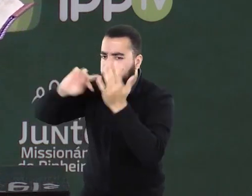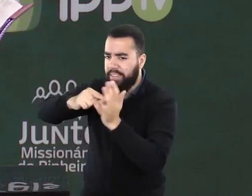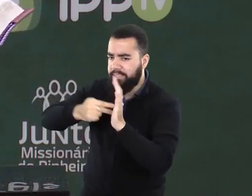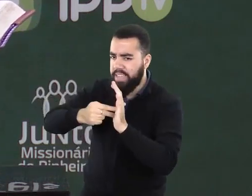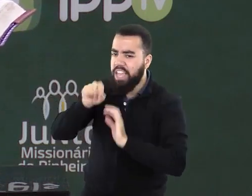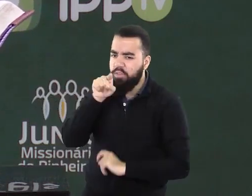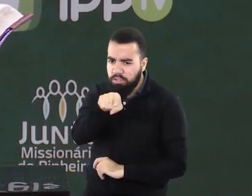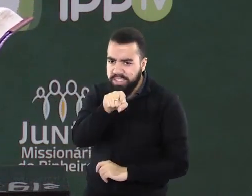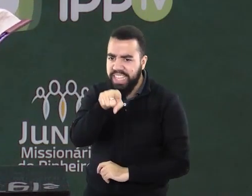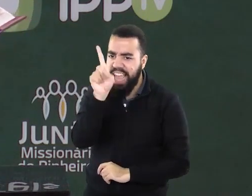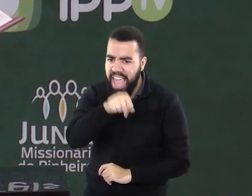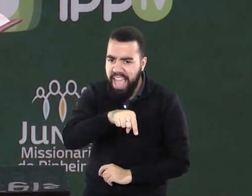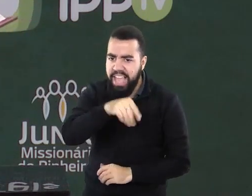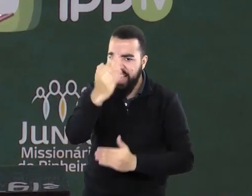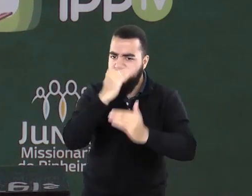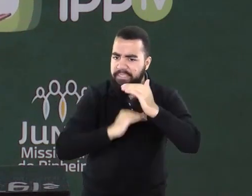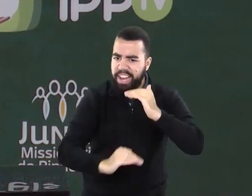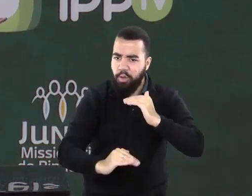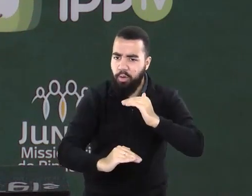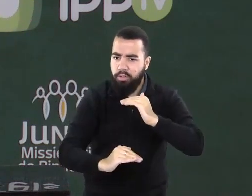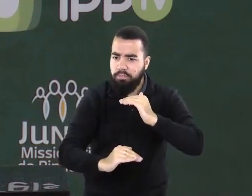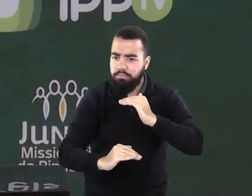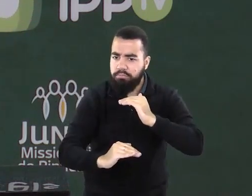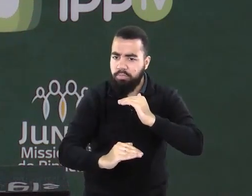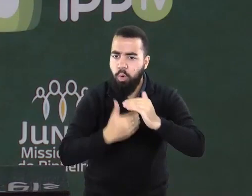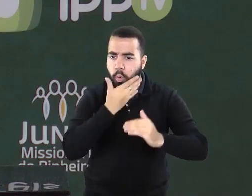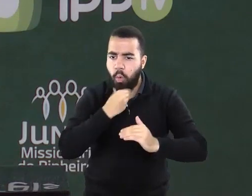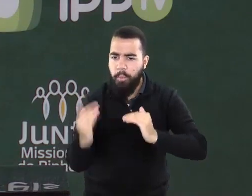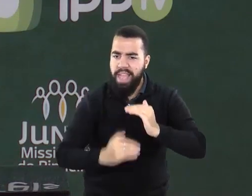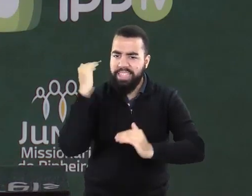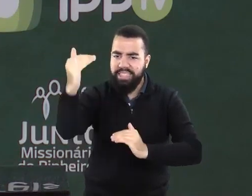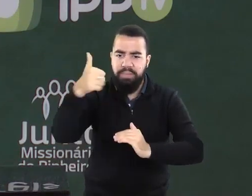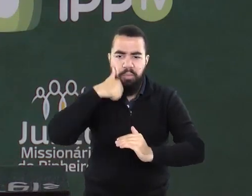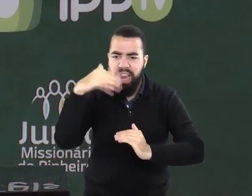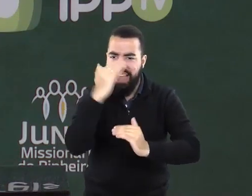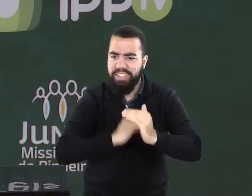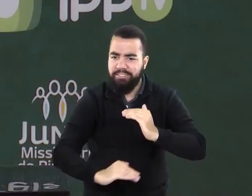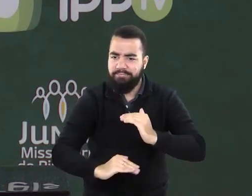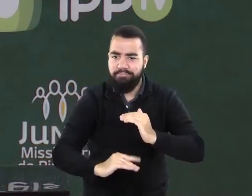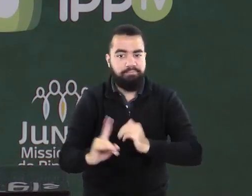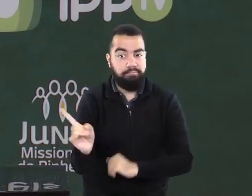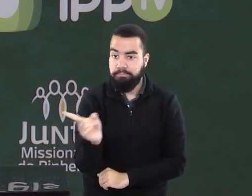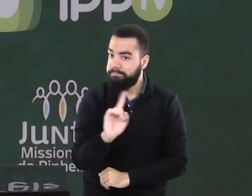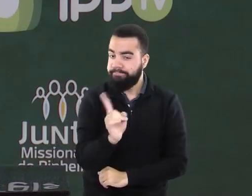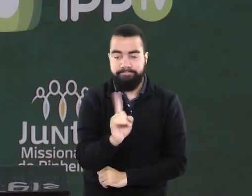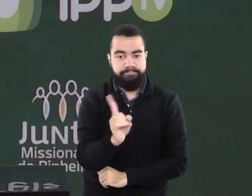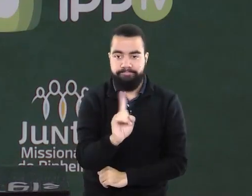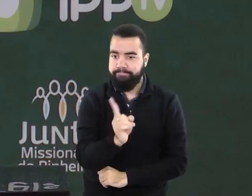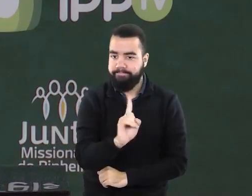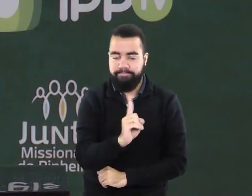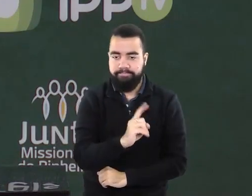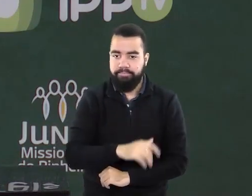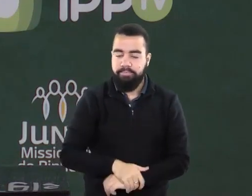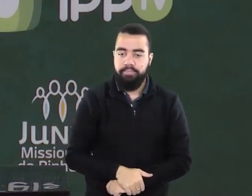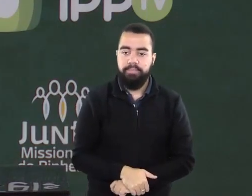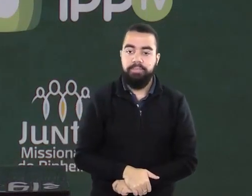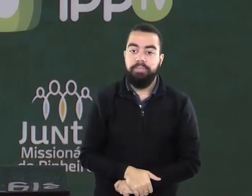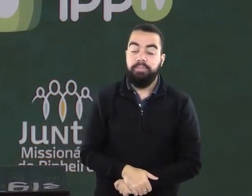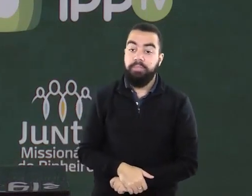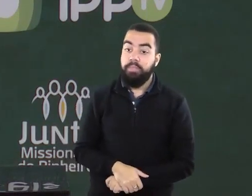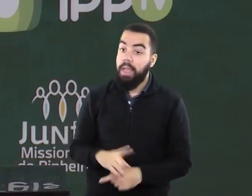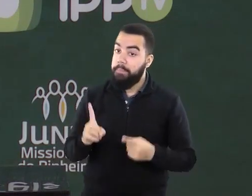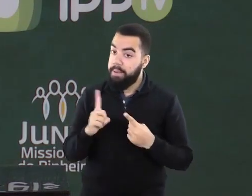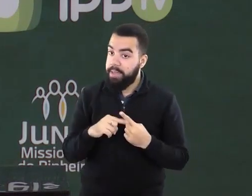Essa palavra não tem este entendimento. Por duas razões muito simples.